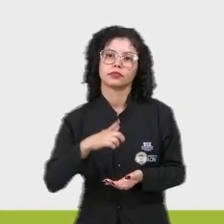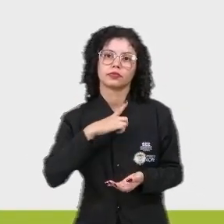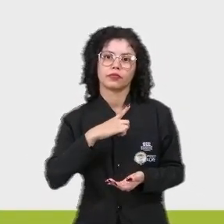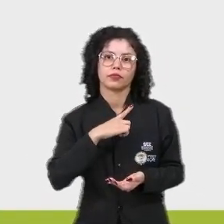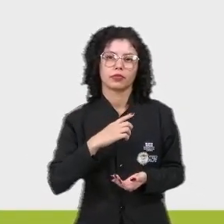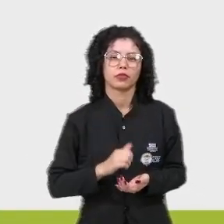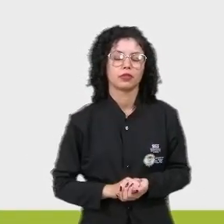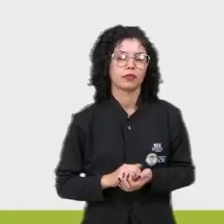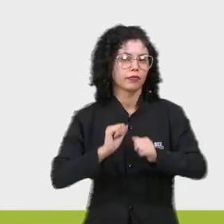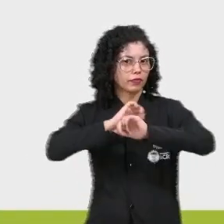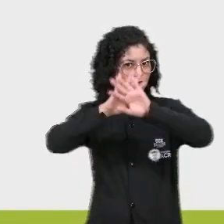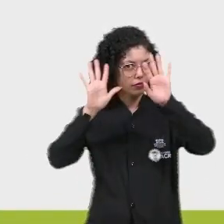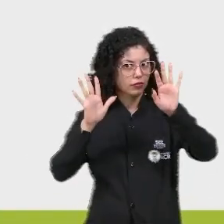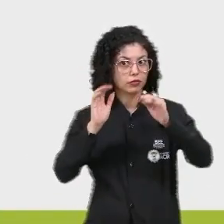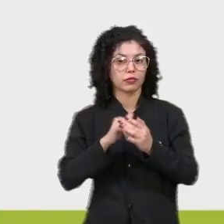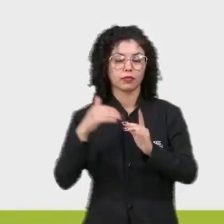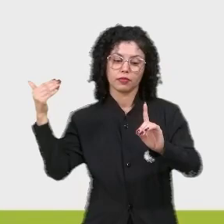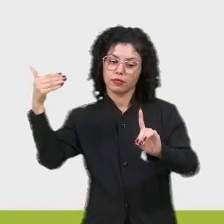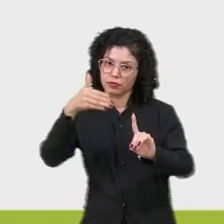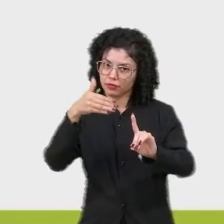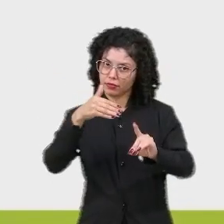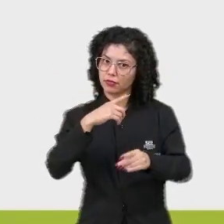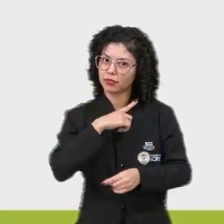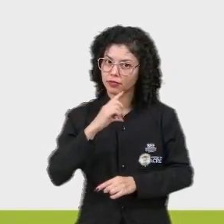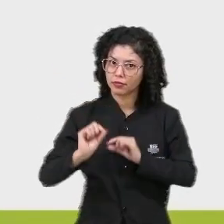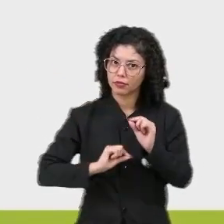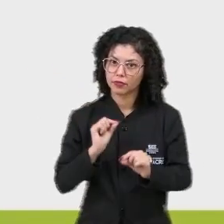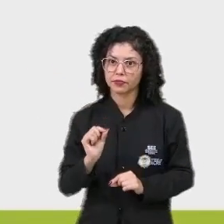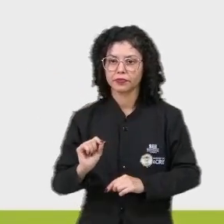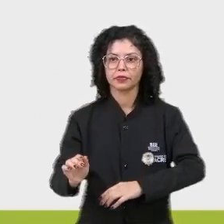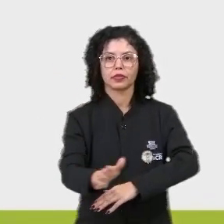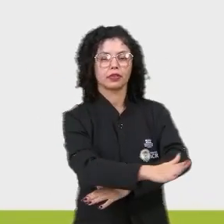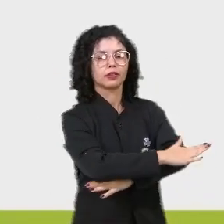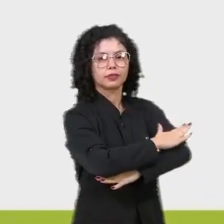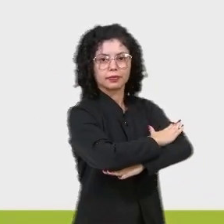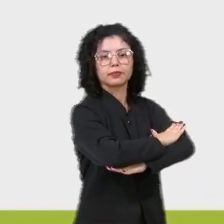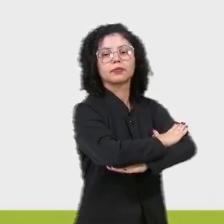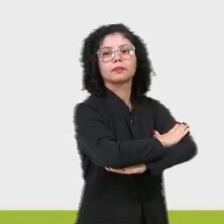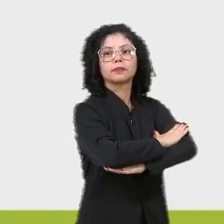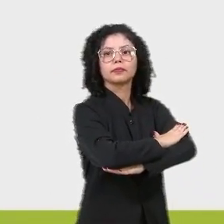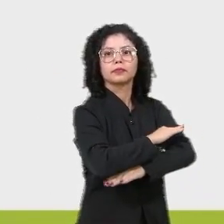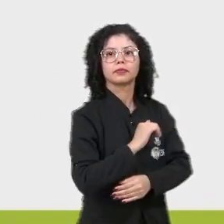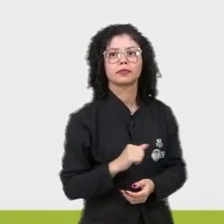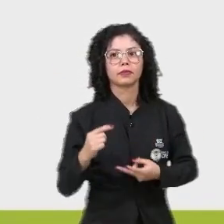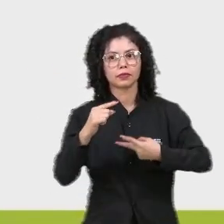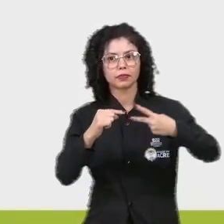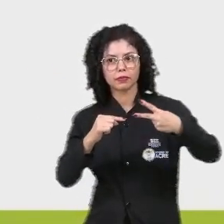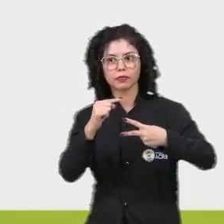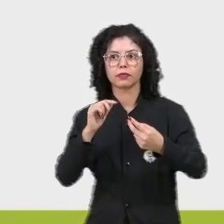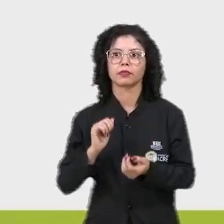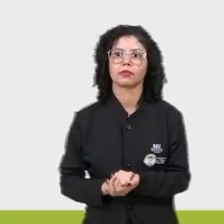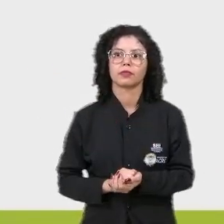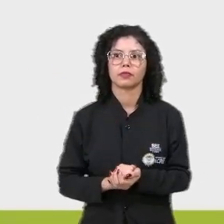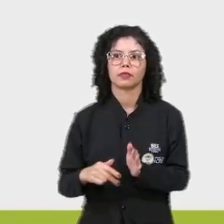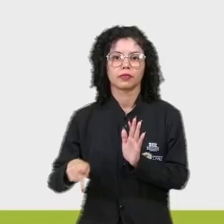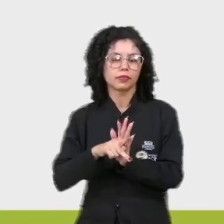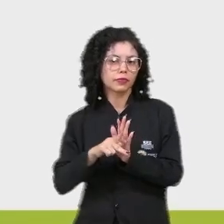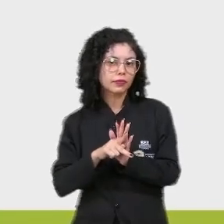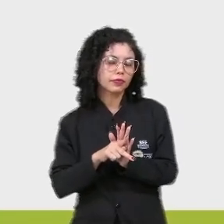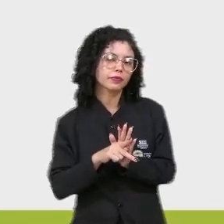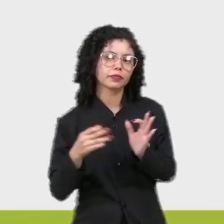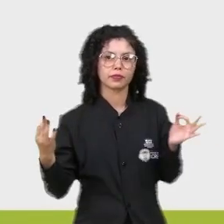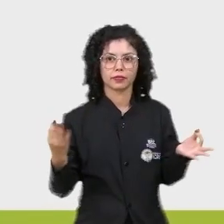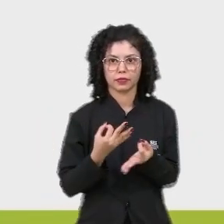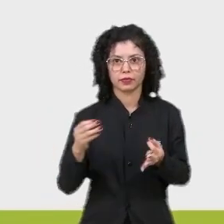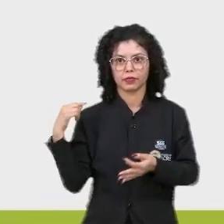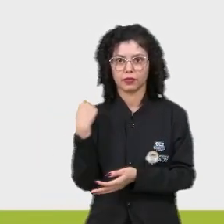uma clara referência, né, à obra Mona Lisa. Então são duas obras clássicas da